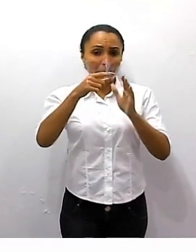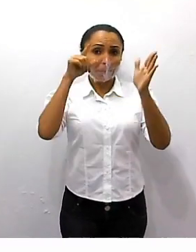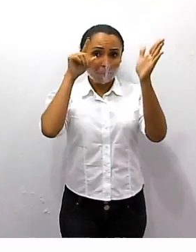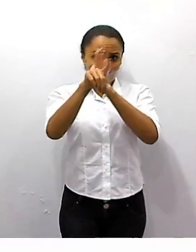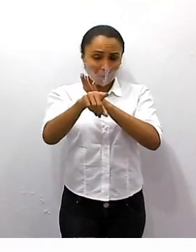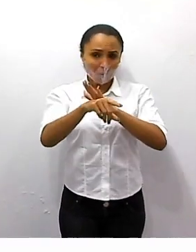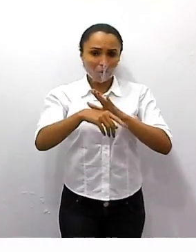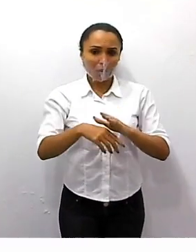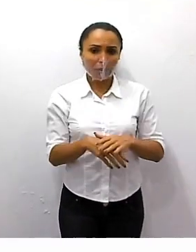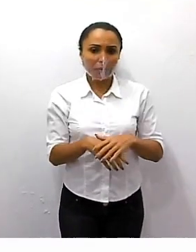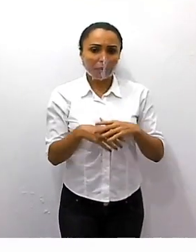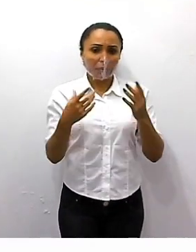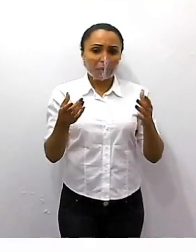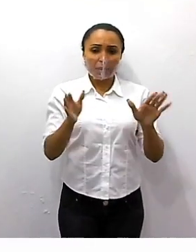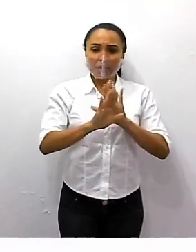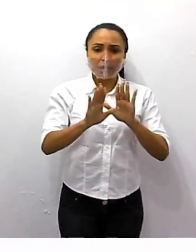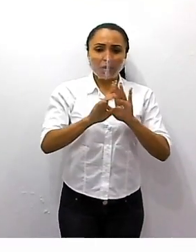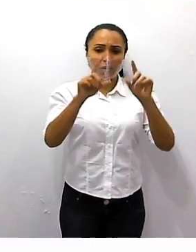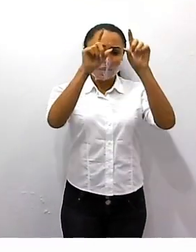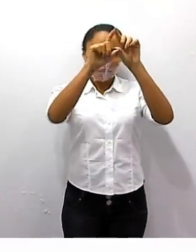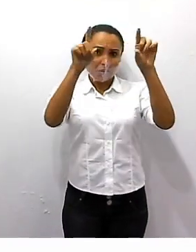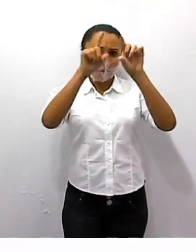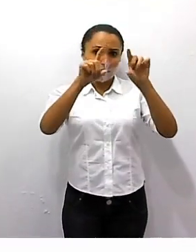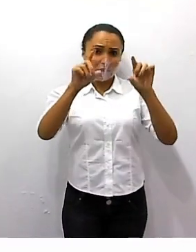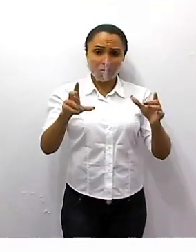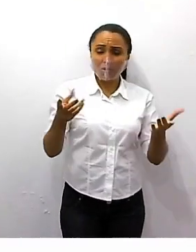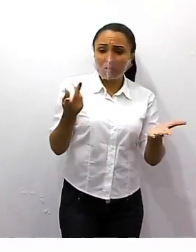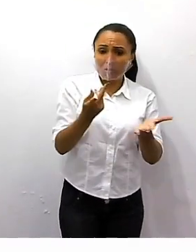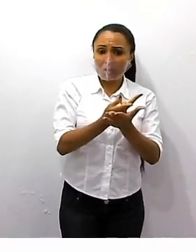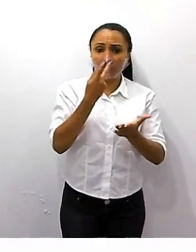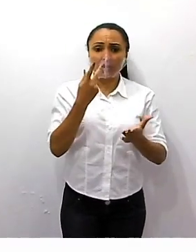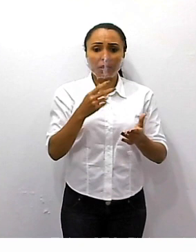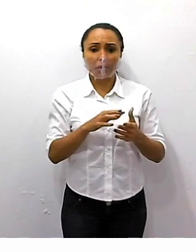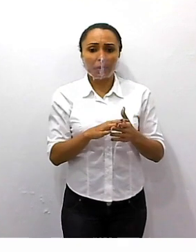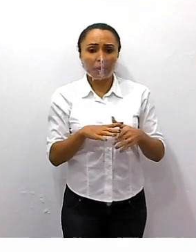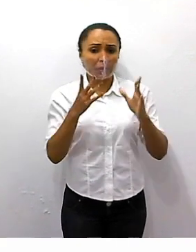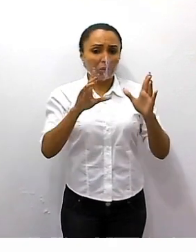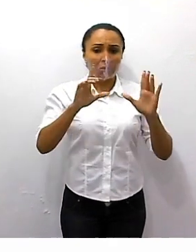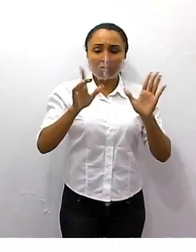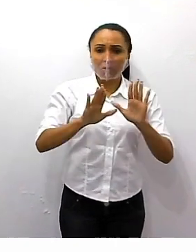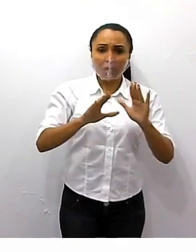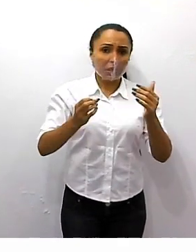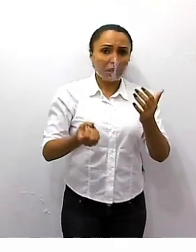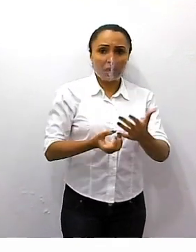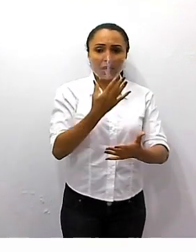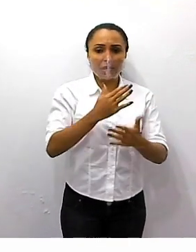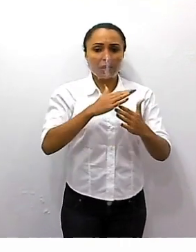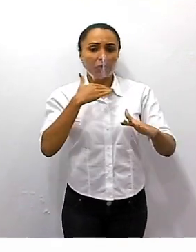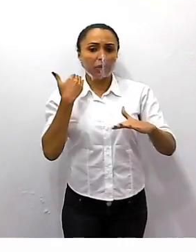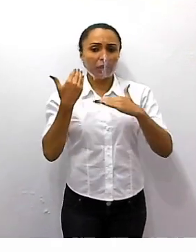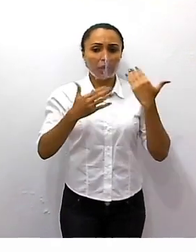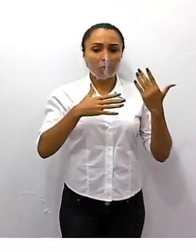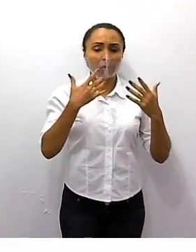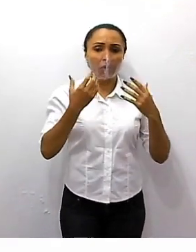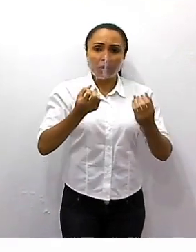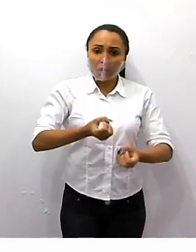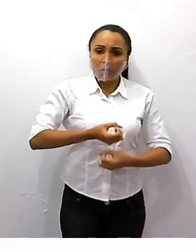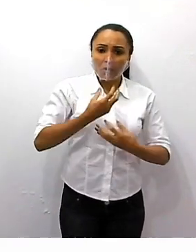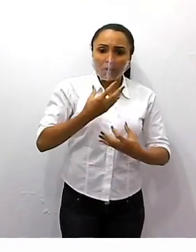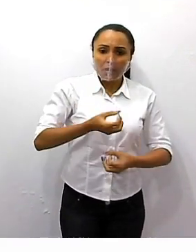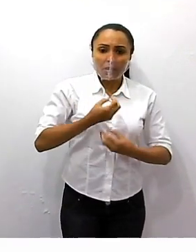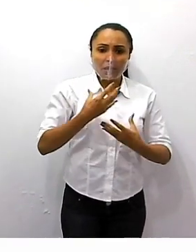fase. Não faças versos sobre acontecimentos. Não há criação nem morte perante a